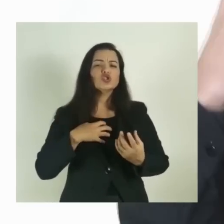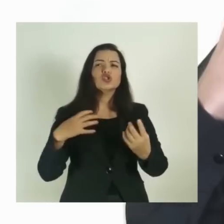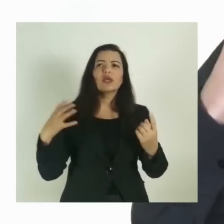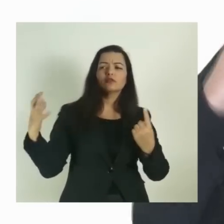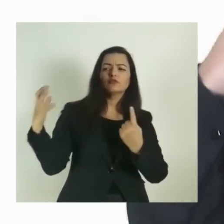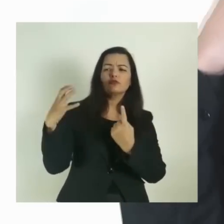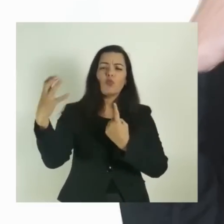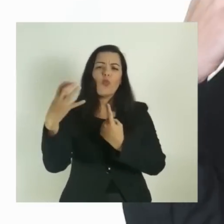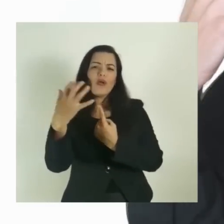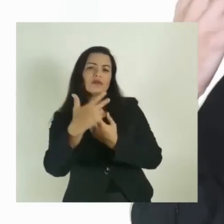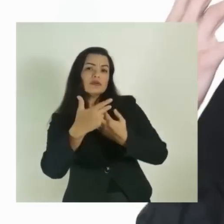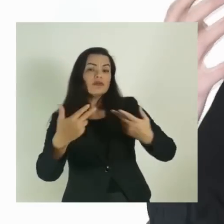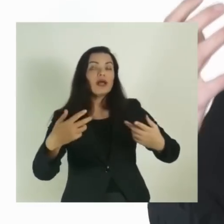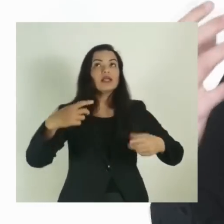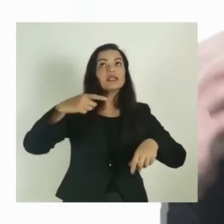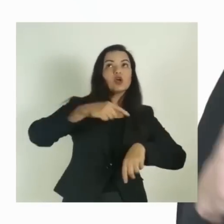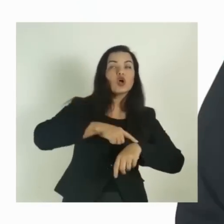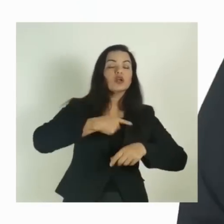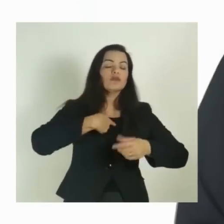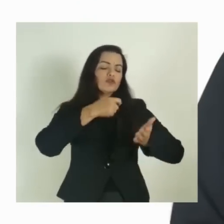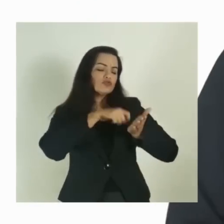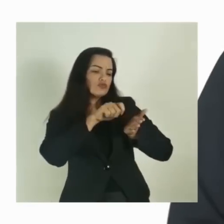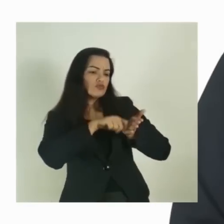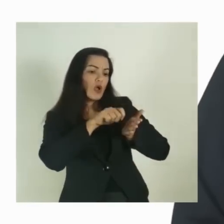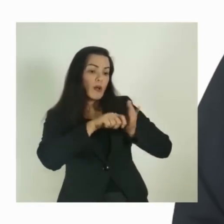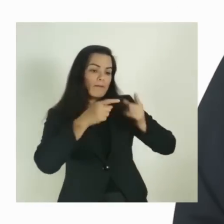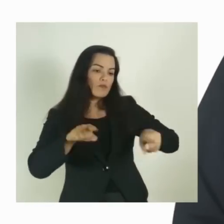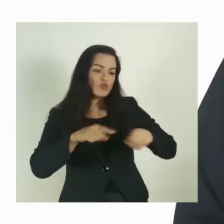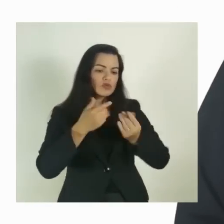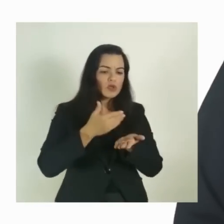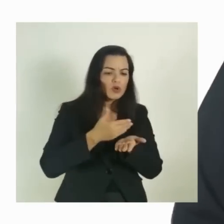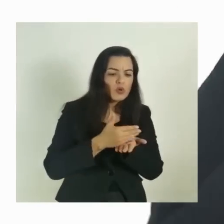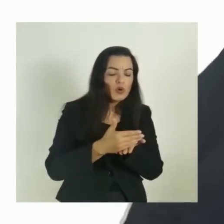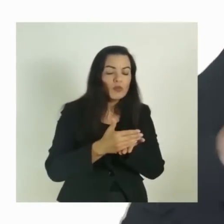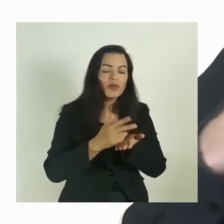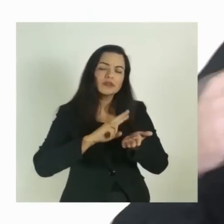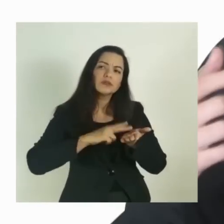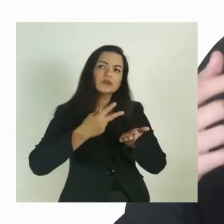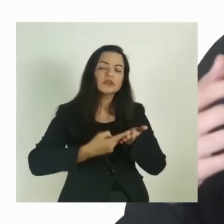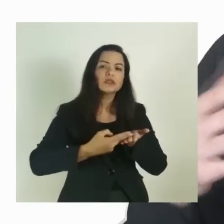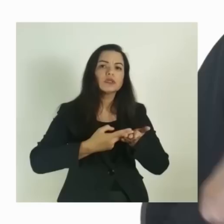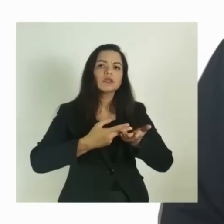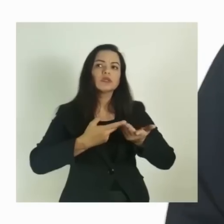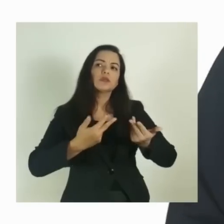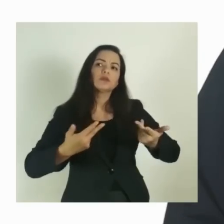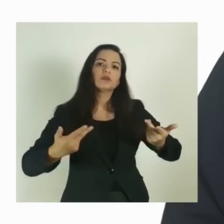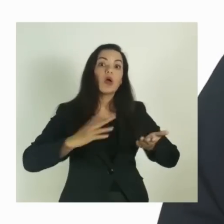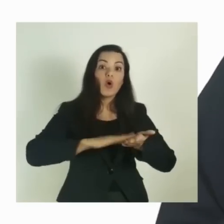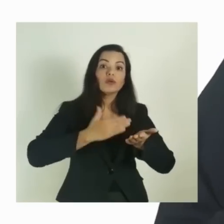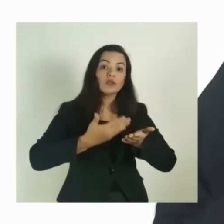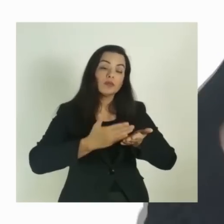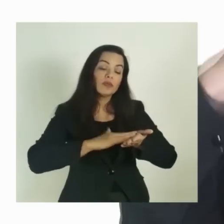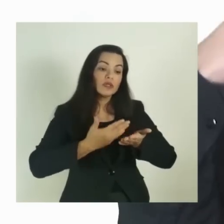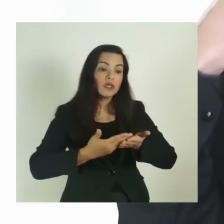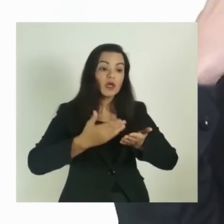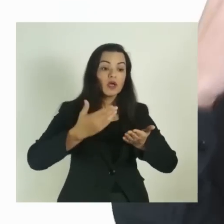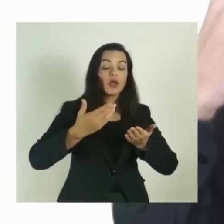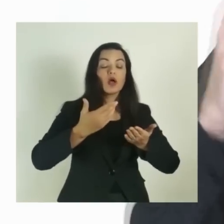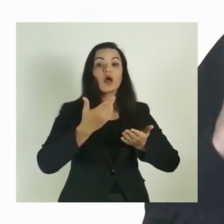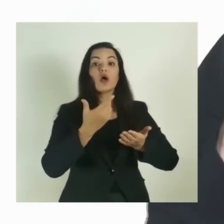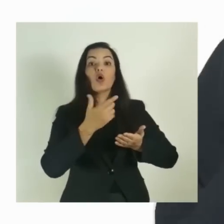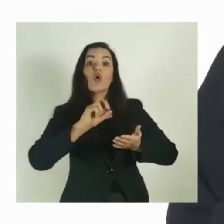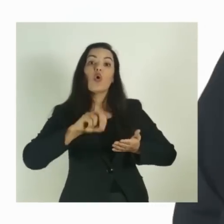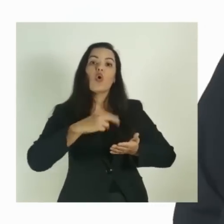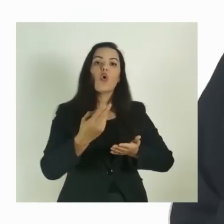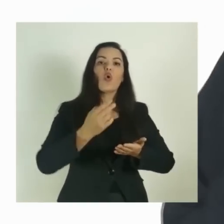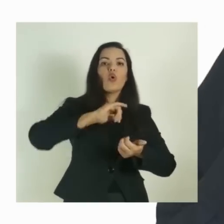vai compor, ou seja, escrever uma música do zero, que a gente vai interpretar uma música já escrita, ou mesmo fazer uma